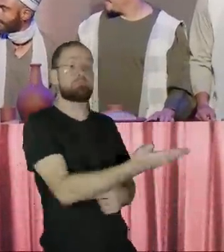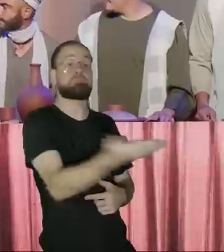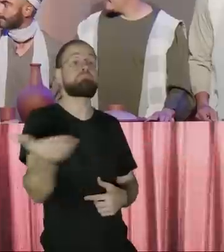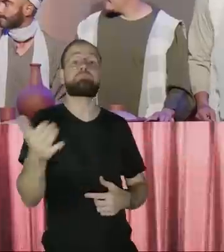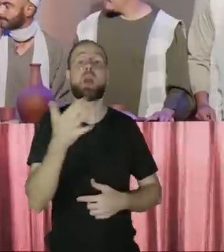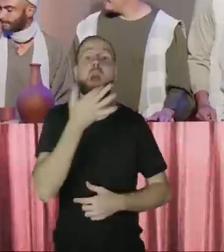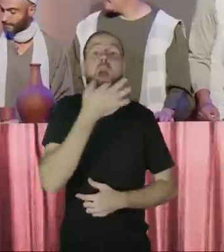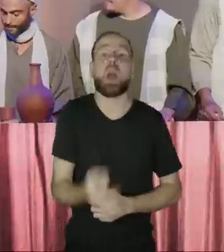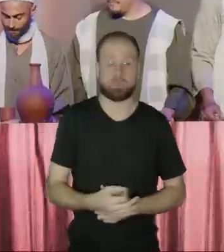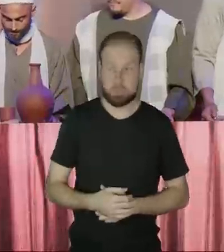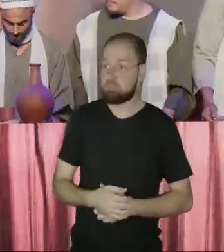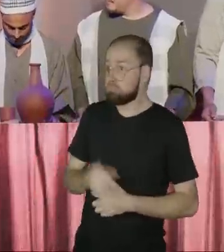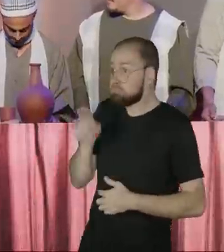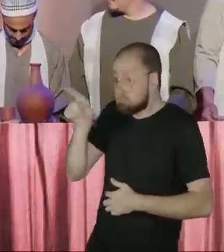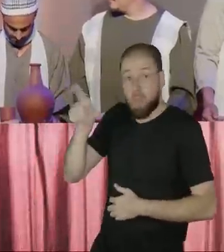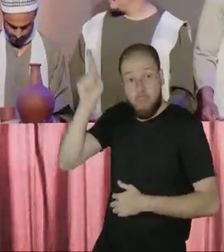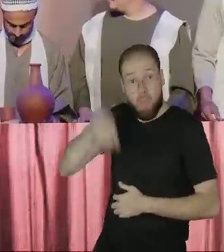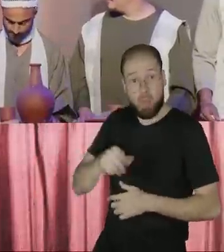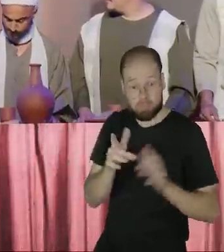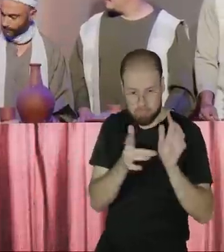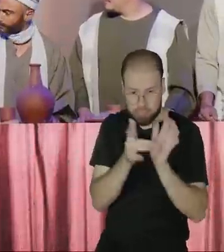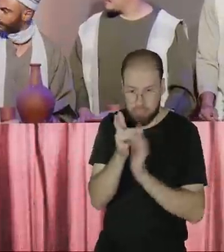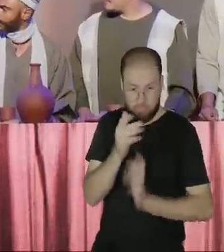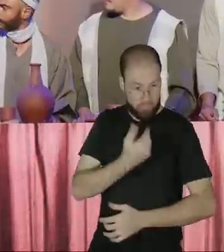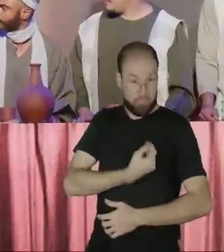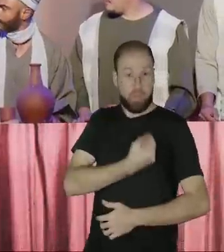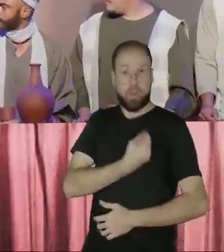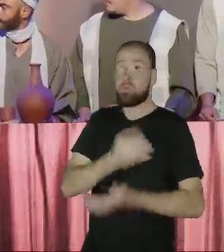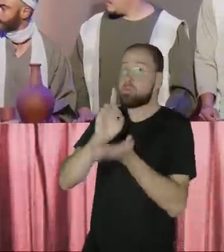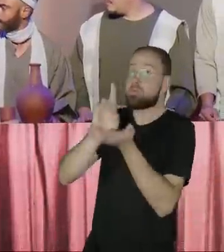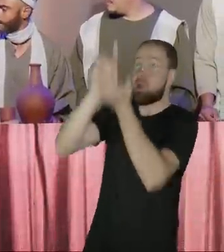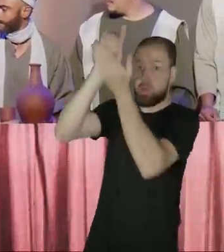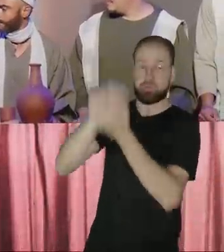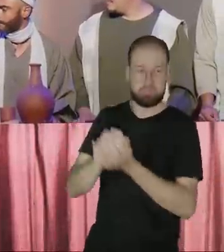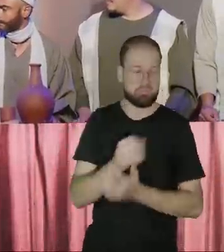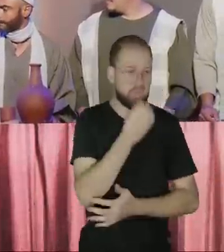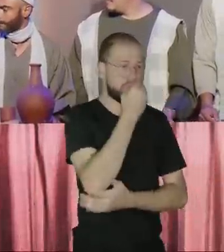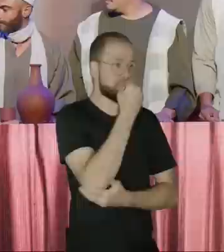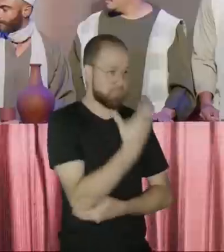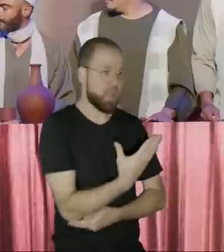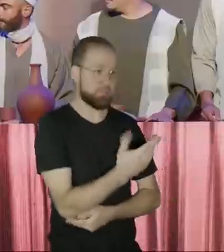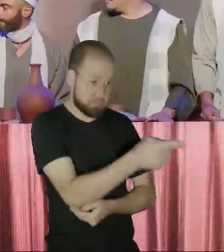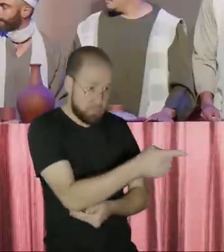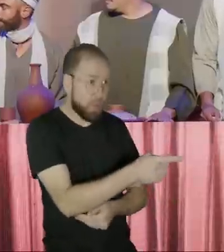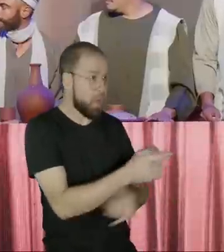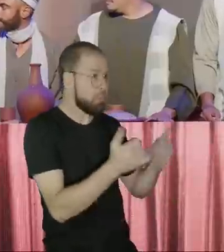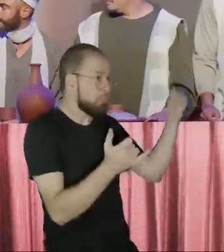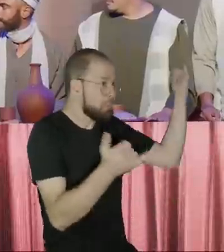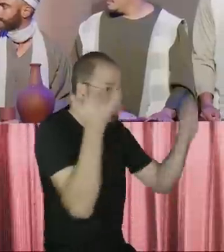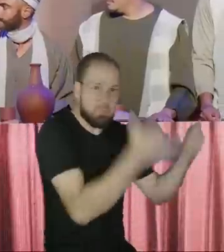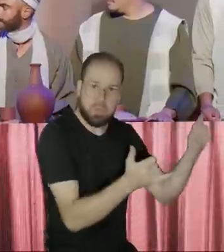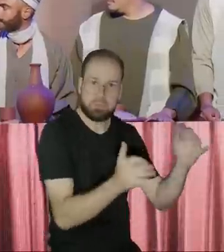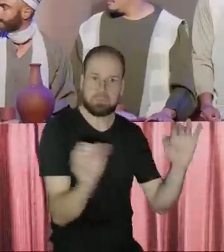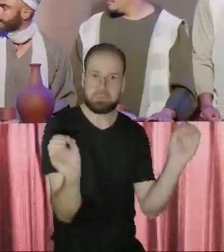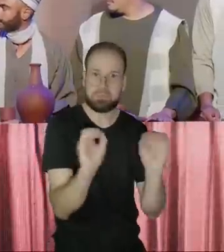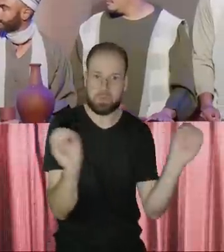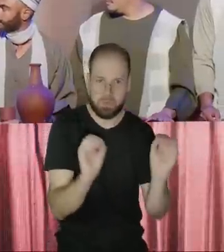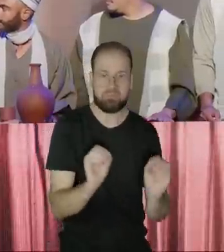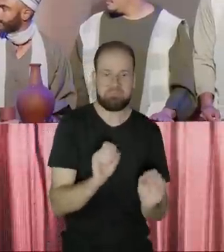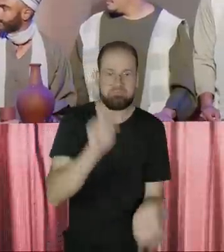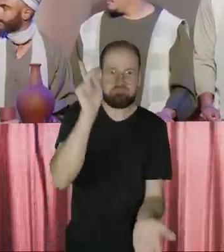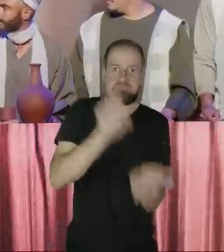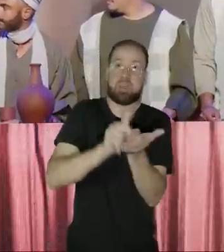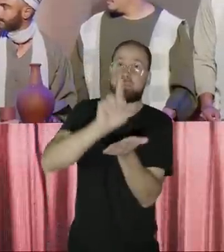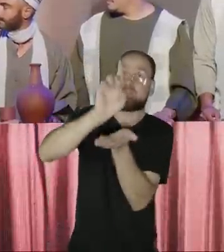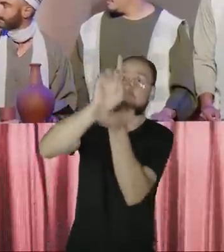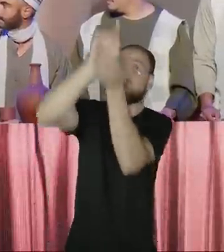do Deus vivo. Bem-aventurado és, Simão, porque não foi carne e sangue que te revelaram, mas meu Pai que estás